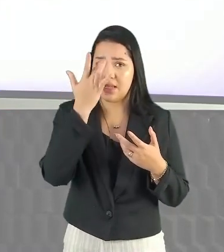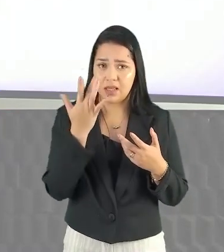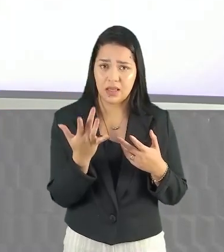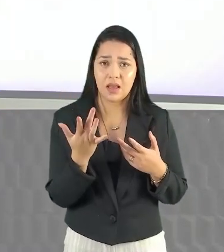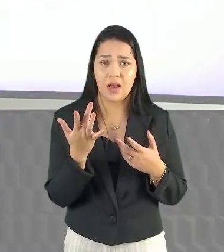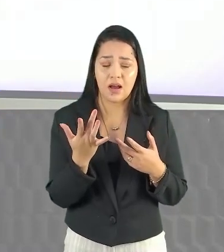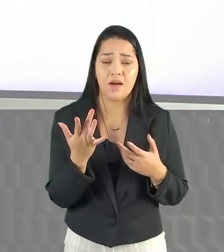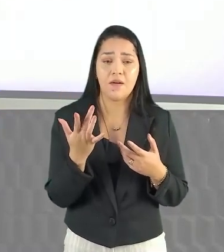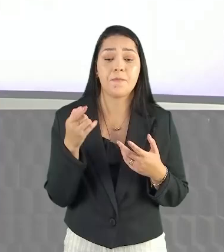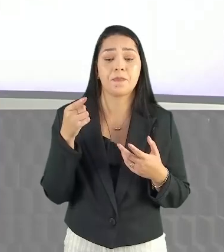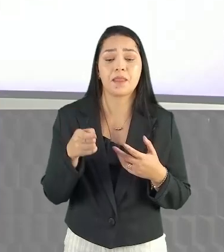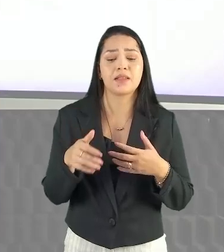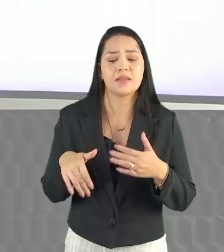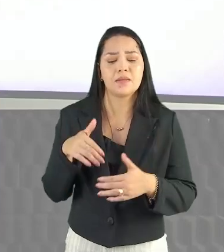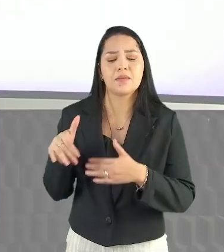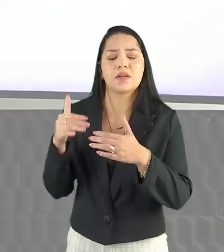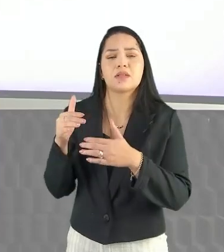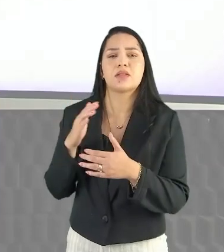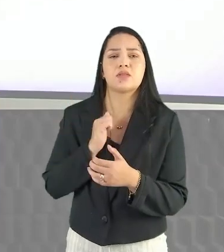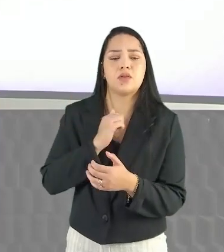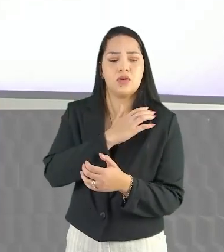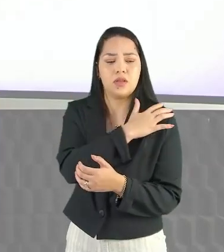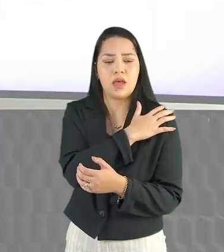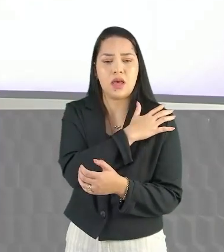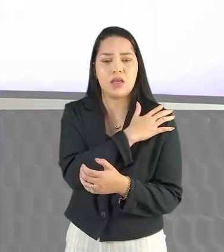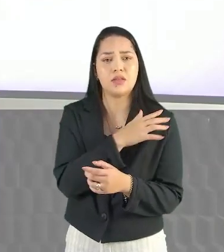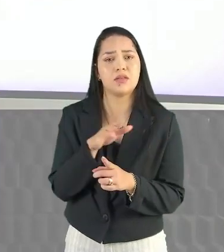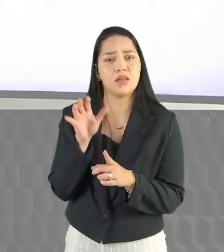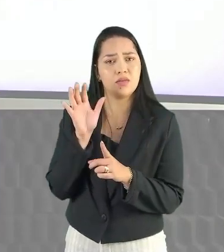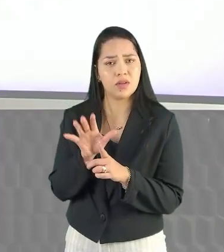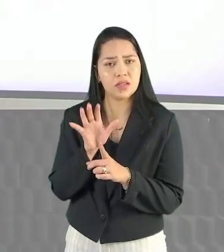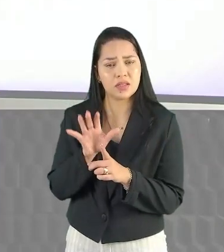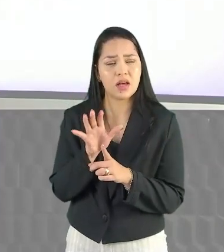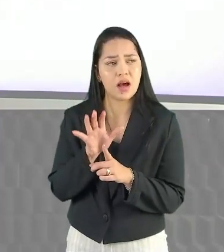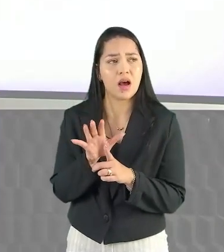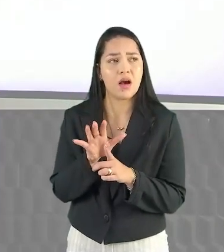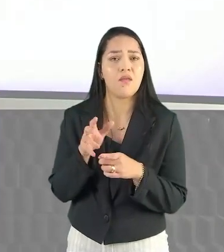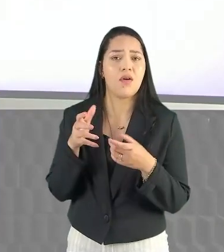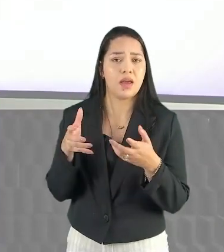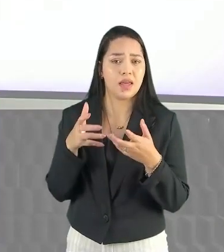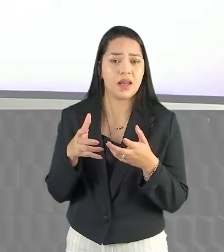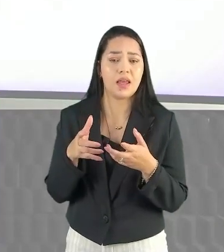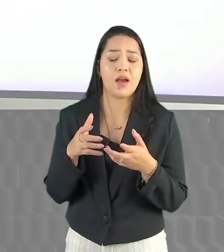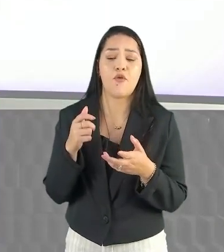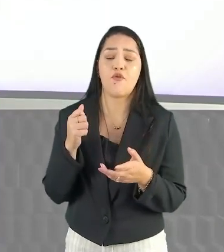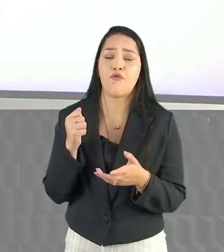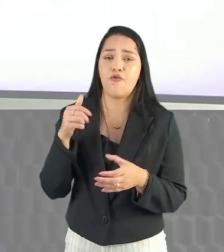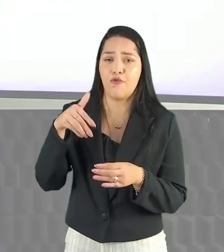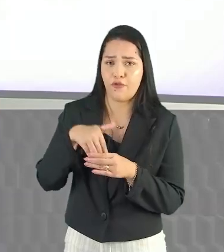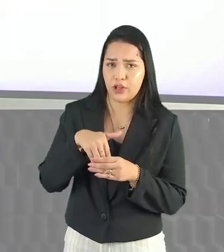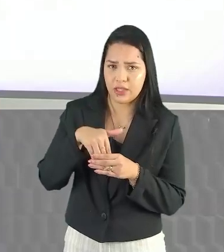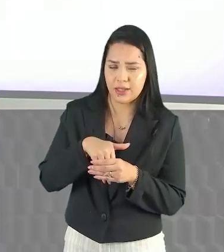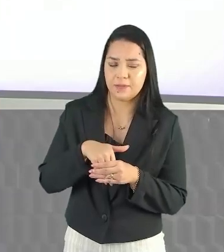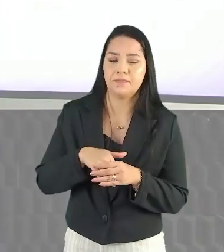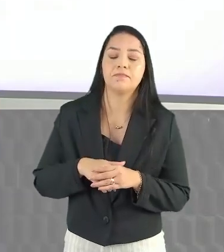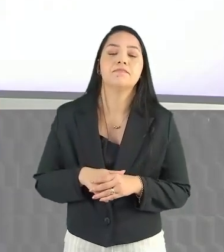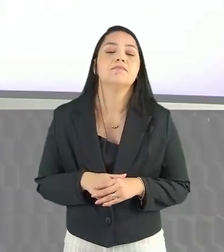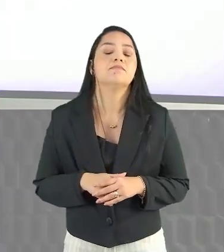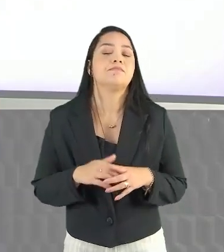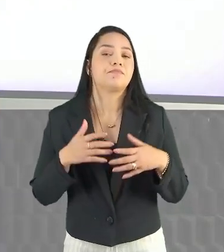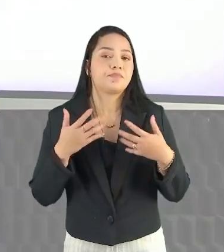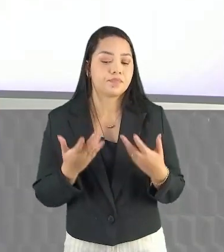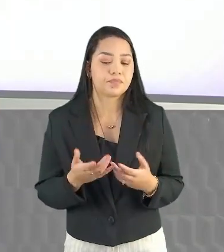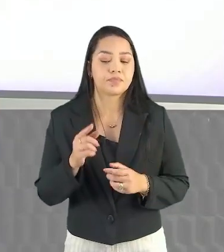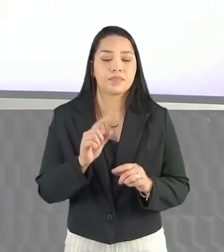mais ainda esse processo em que os coronéis chegavam e influenciavam os candidatos a quem ele queria que aquelas pessoas votassem. Então,